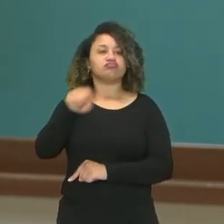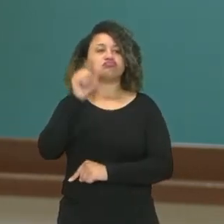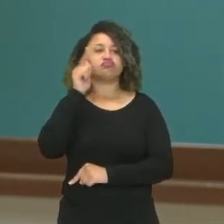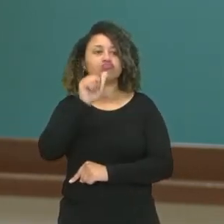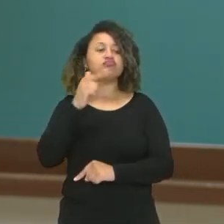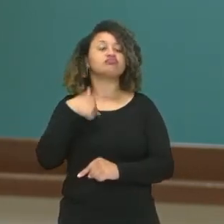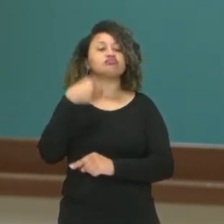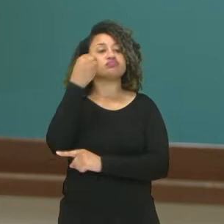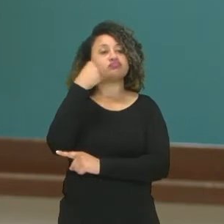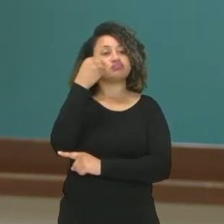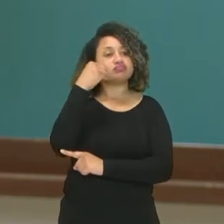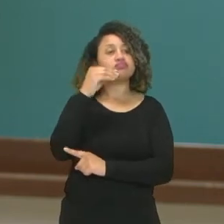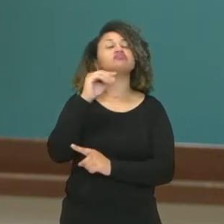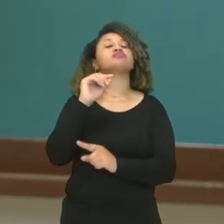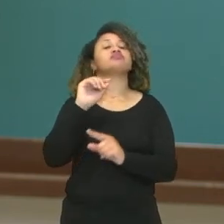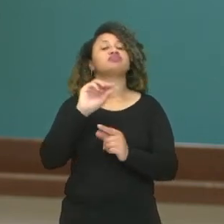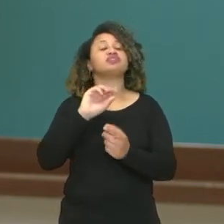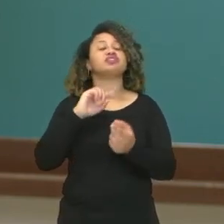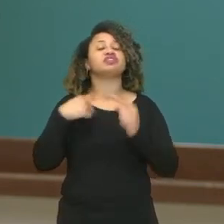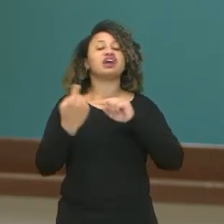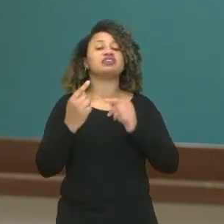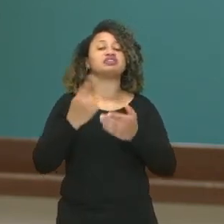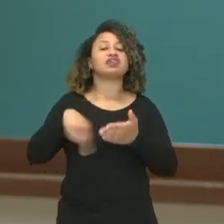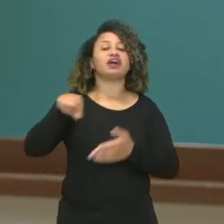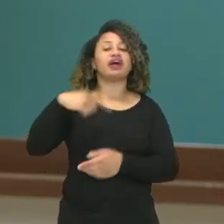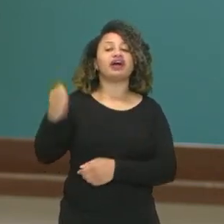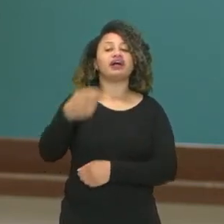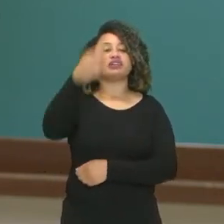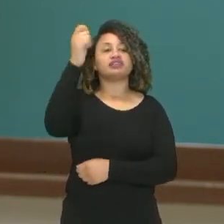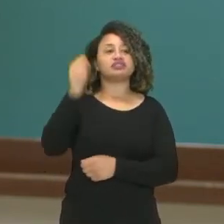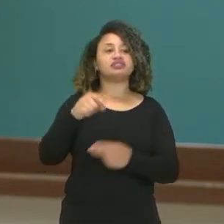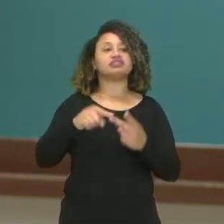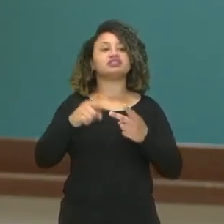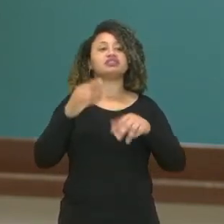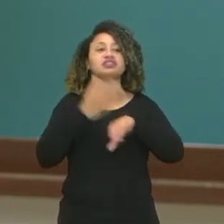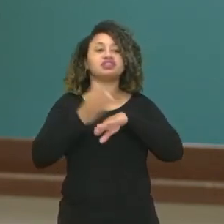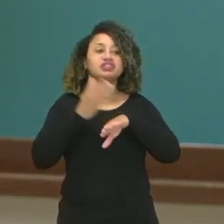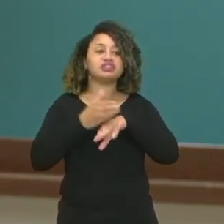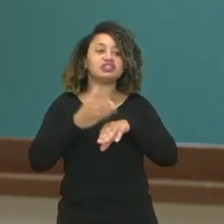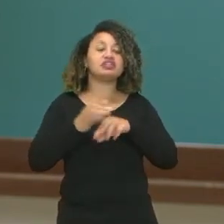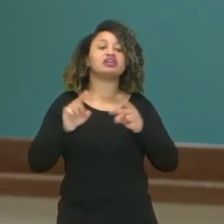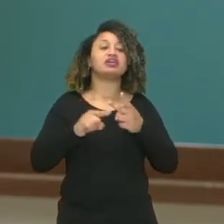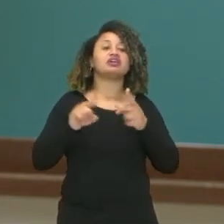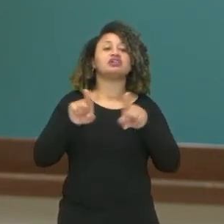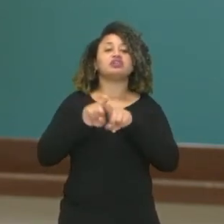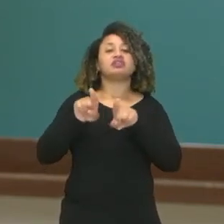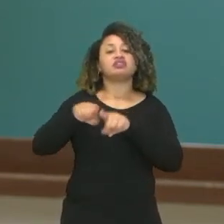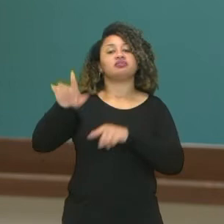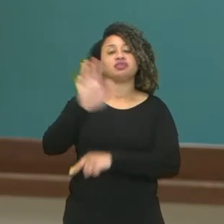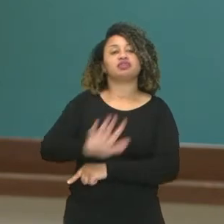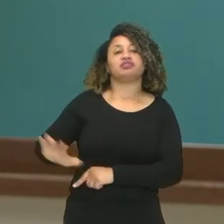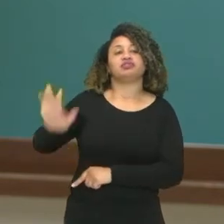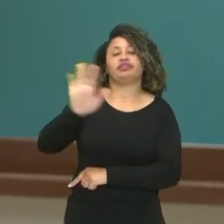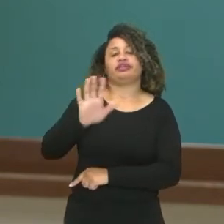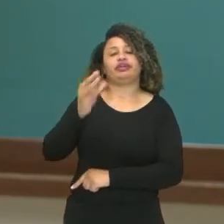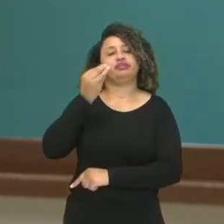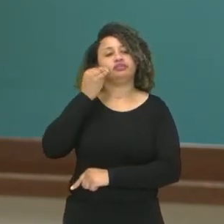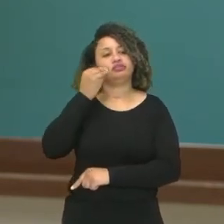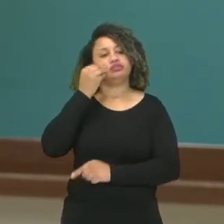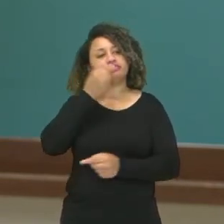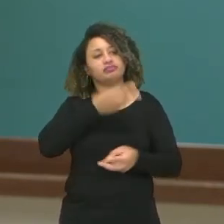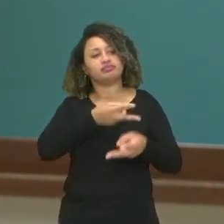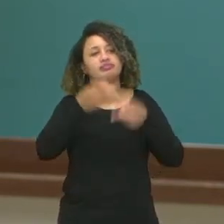consigam vivenciar a ginástica artística, de condicionamento físico e também a ginástica geral. Então, tentando ter esse olhar